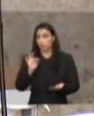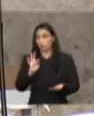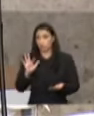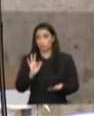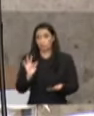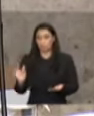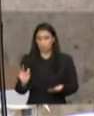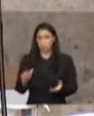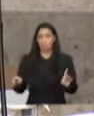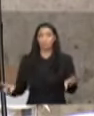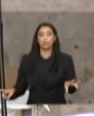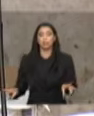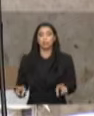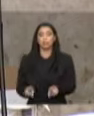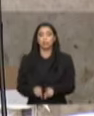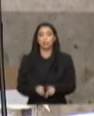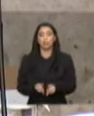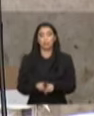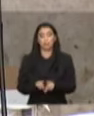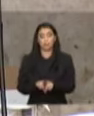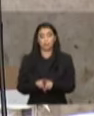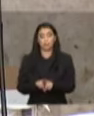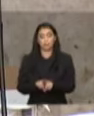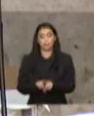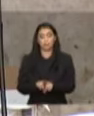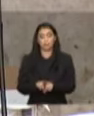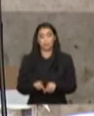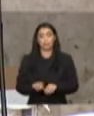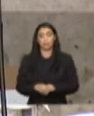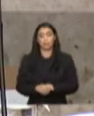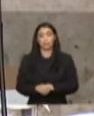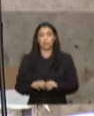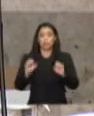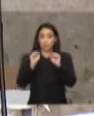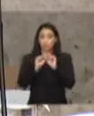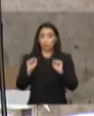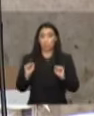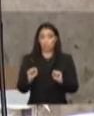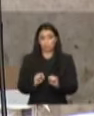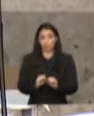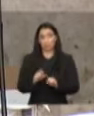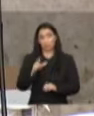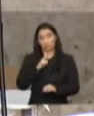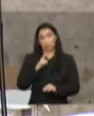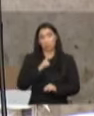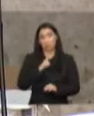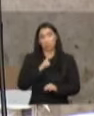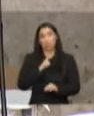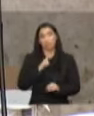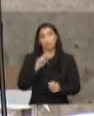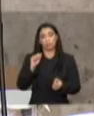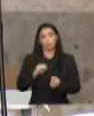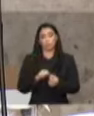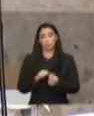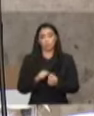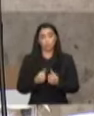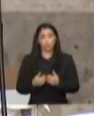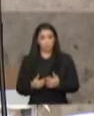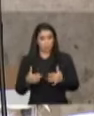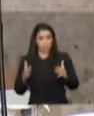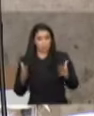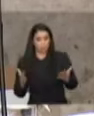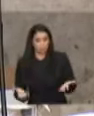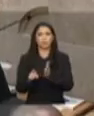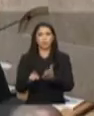confirmar a impropriedade do sistema até então praticado na sequência rosa bebê começou o voto